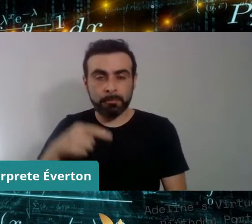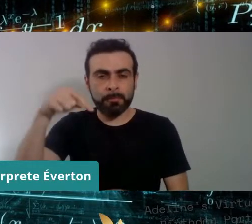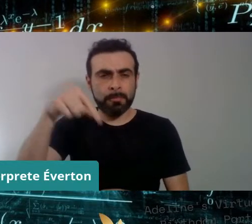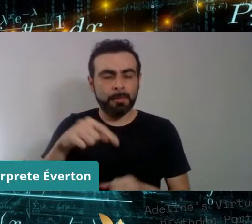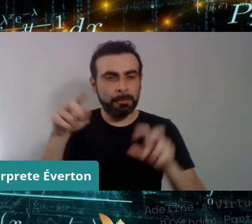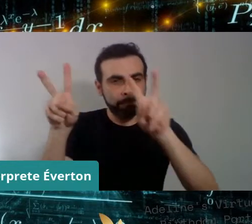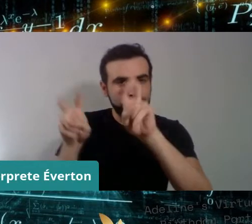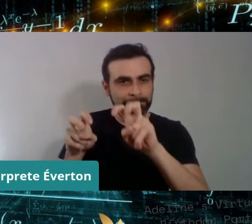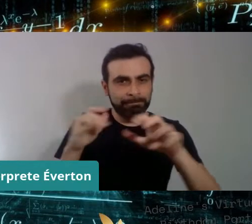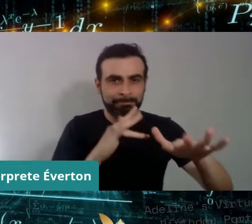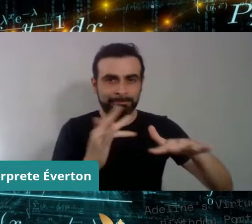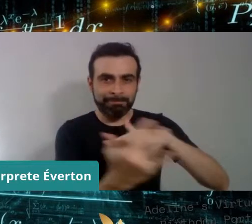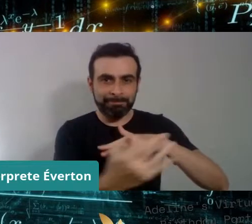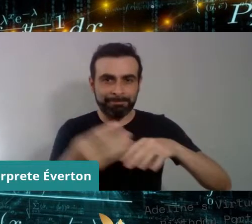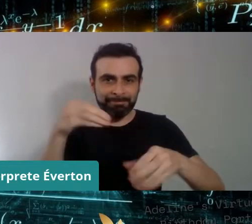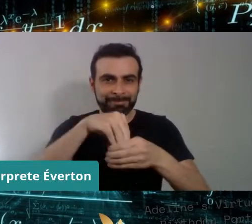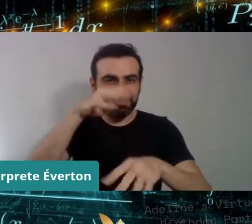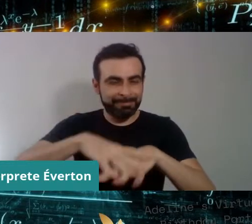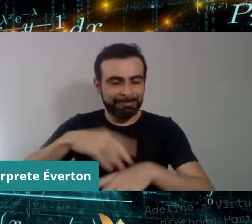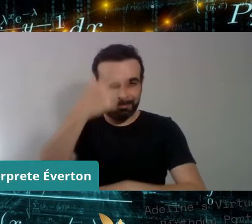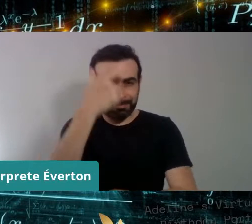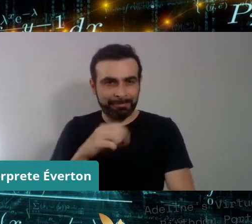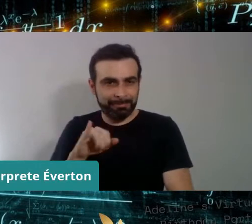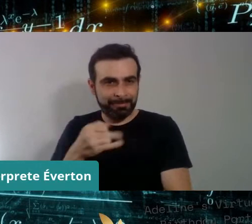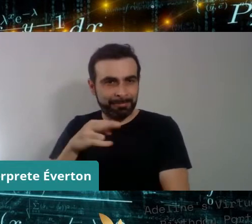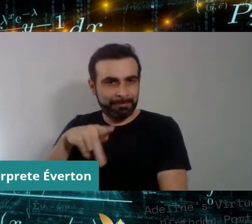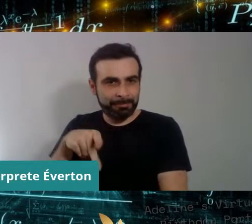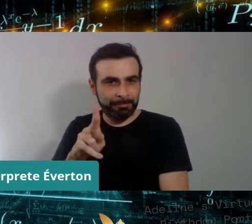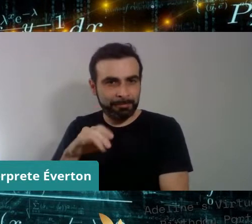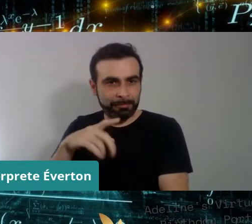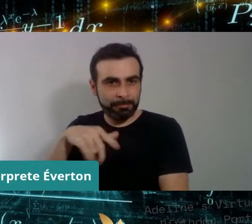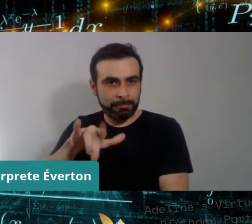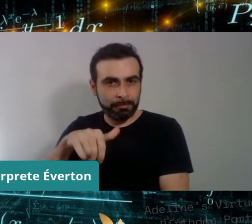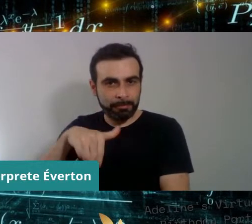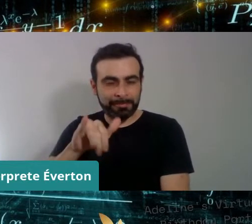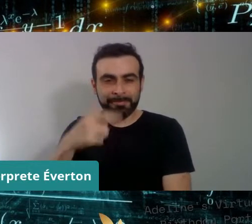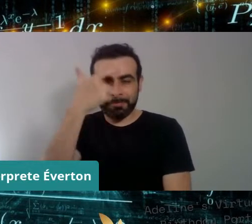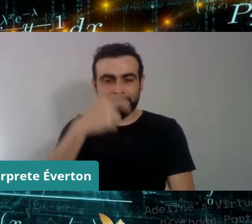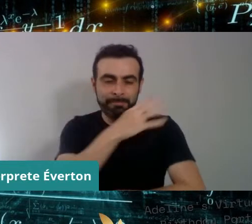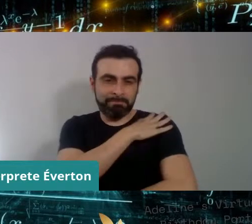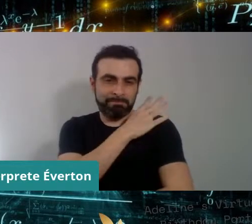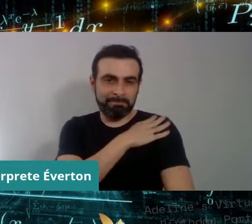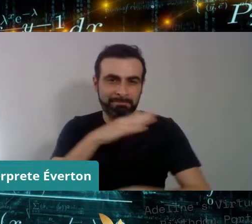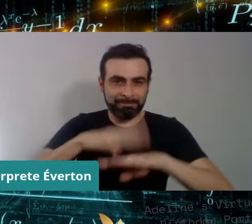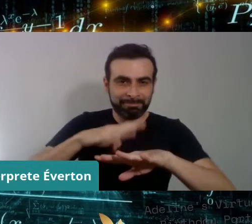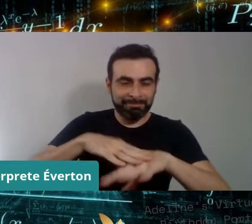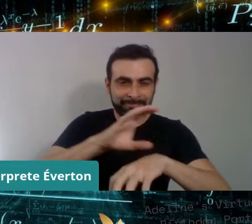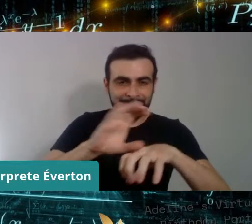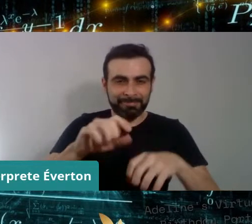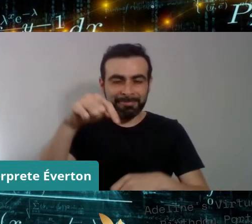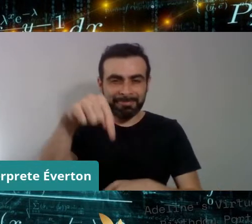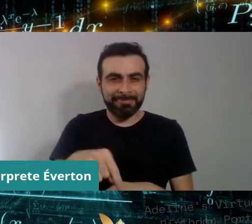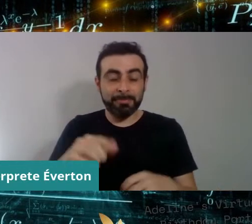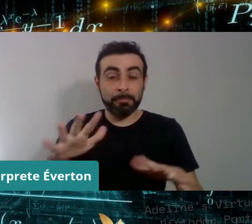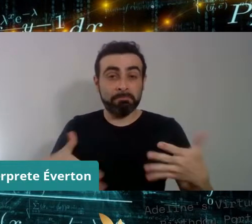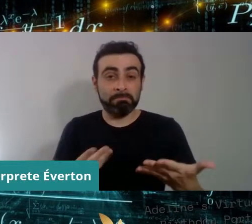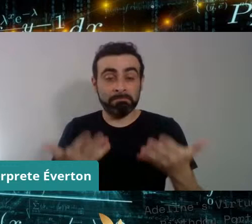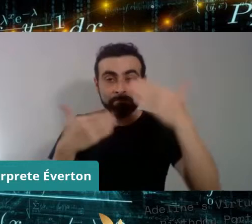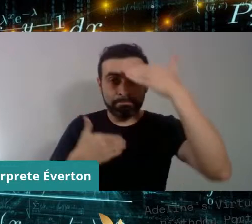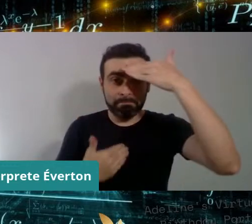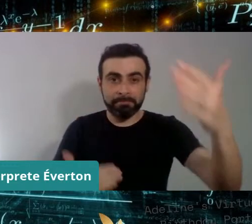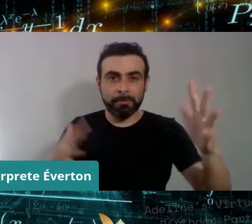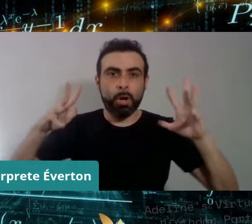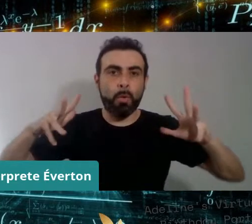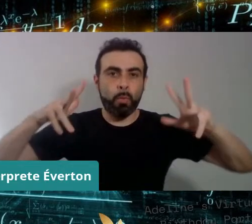nas Redes, eu sou a Jaqueline, aluna do quarto ano de Matemática aqui da UEMP de Jacarezinho. Gostaria já de agradecer primeiramente, né, a presença